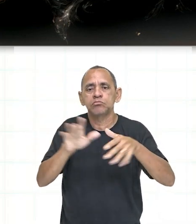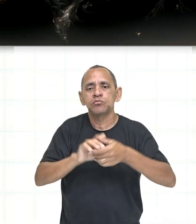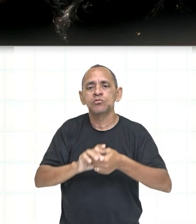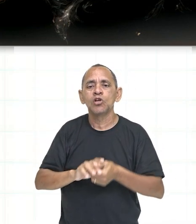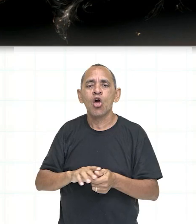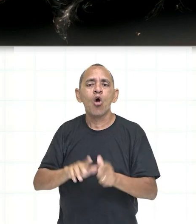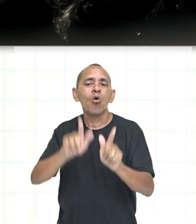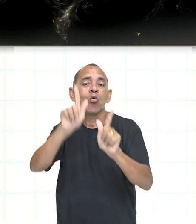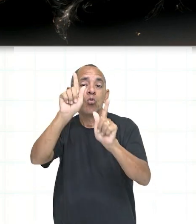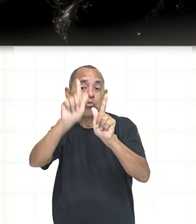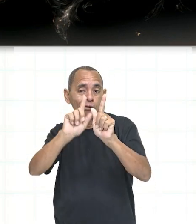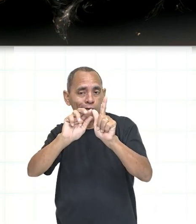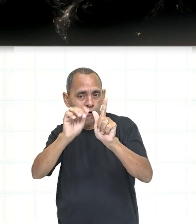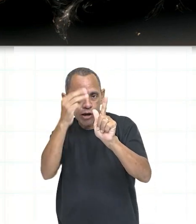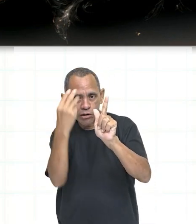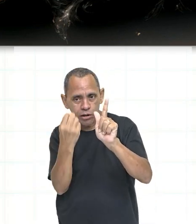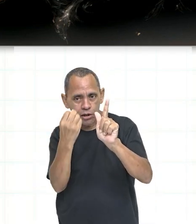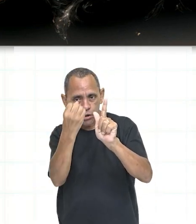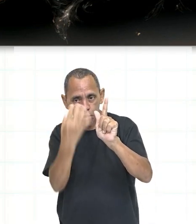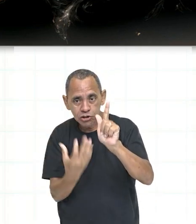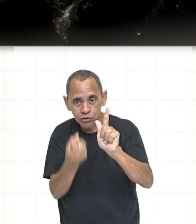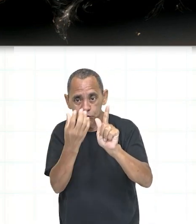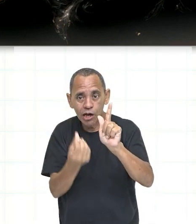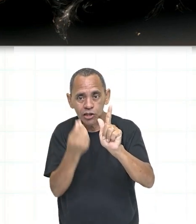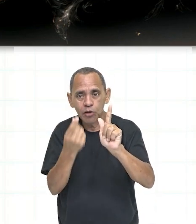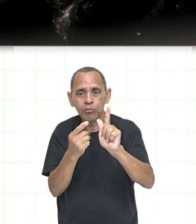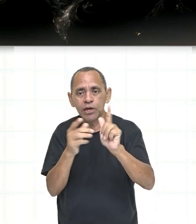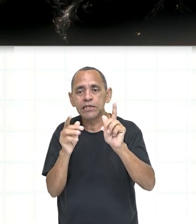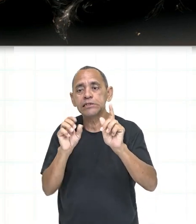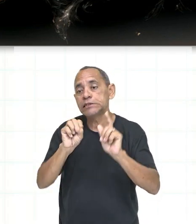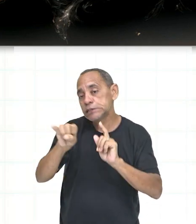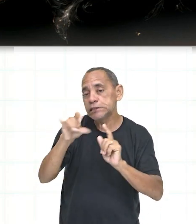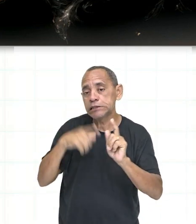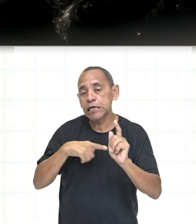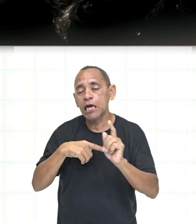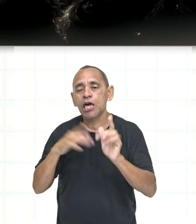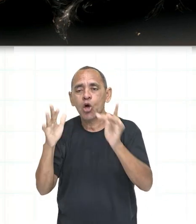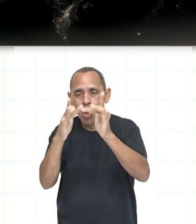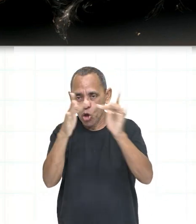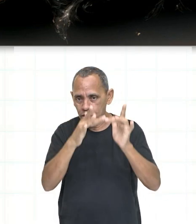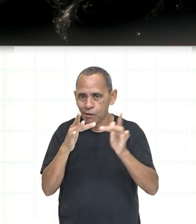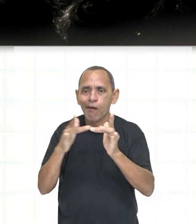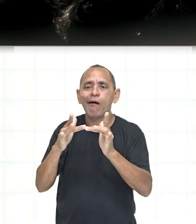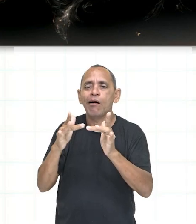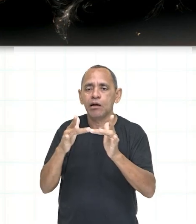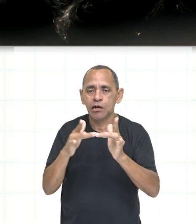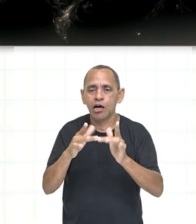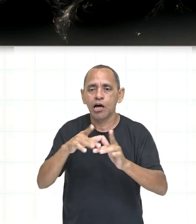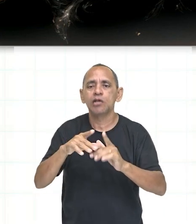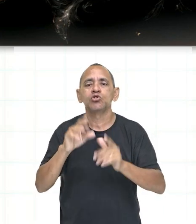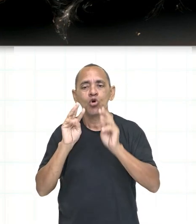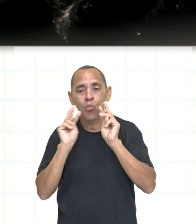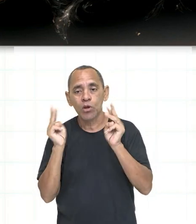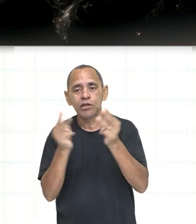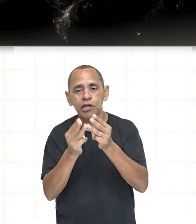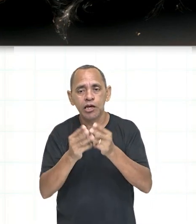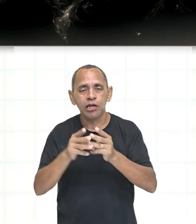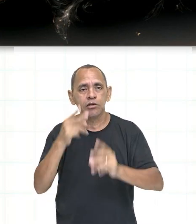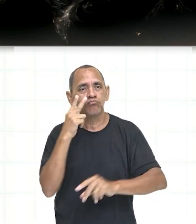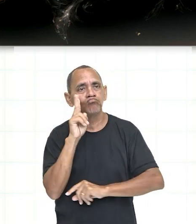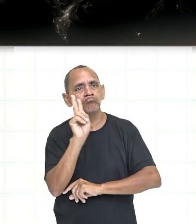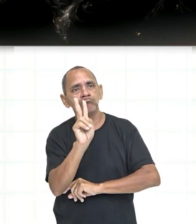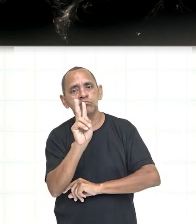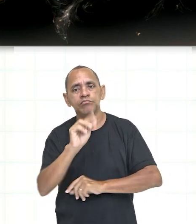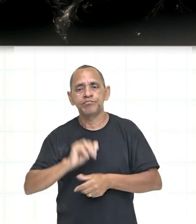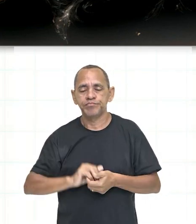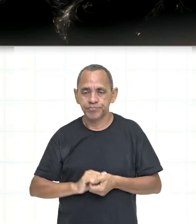quando ela entra em contato, então, com as matérias, né, com as matérias visíveis. Na sequência, repare que nós temos várias palavrinhas